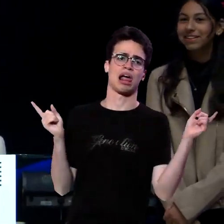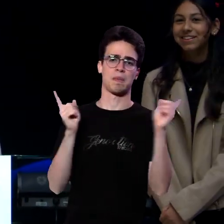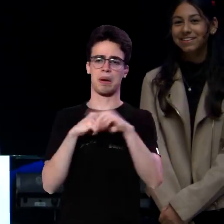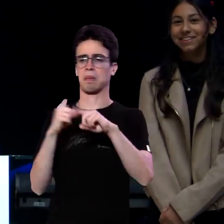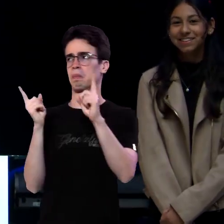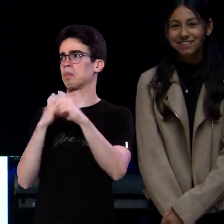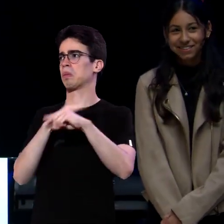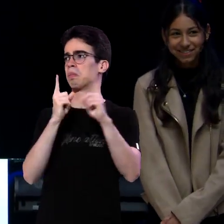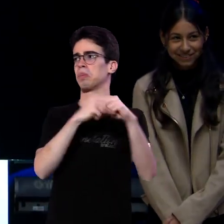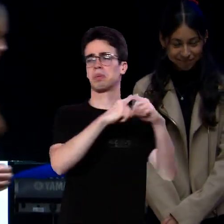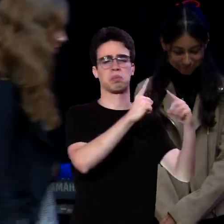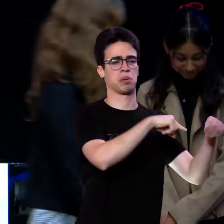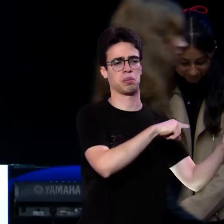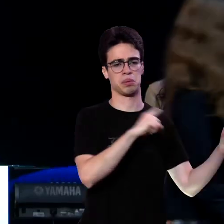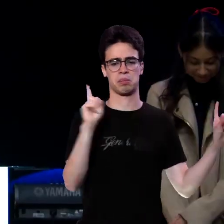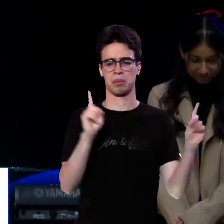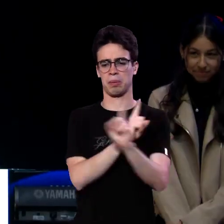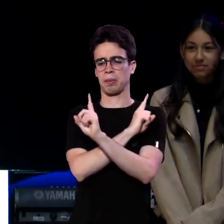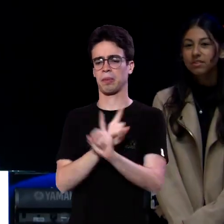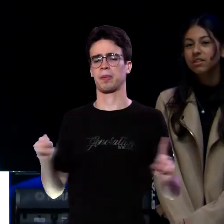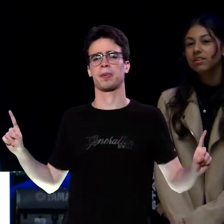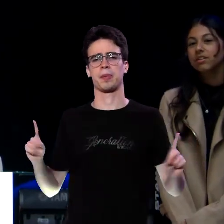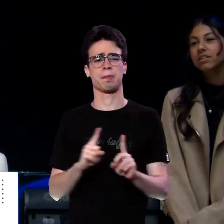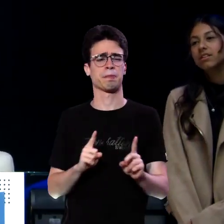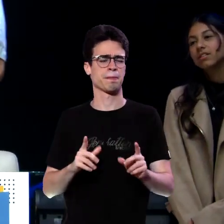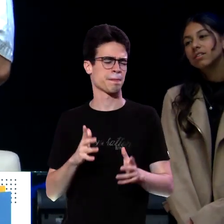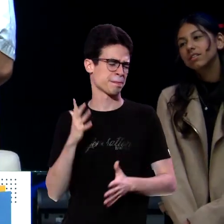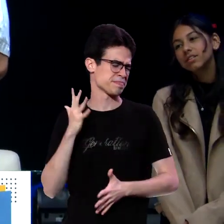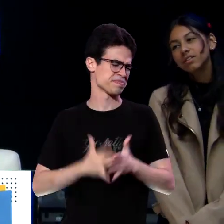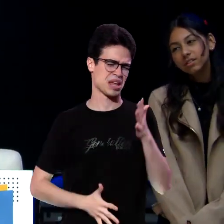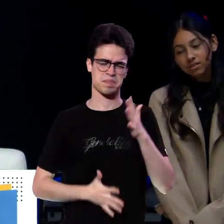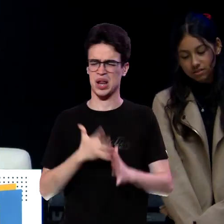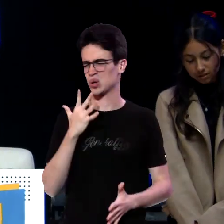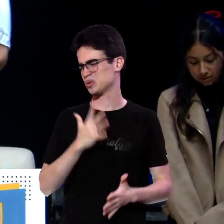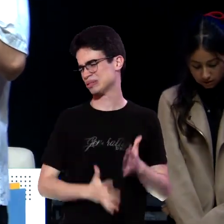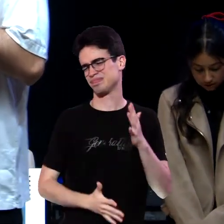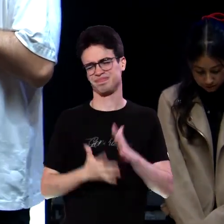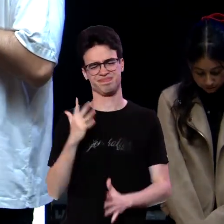cadeira, que mais atrapalhou do que ajudou.